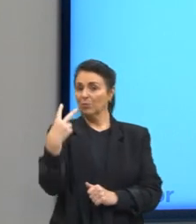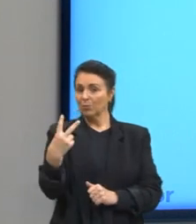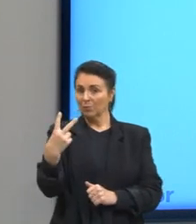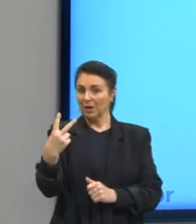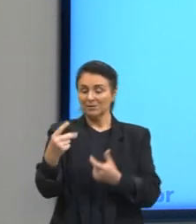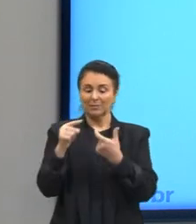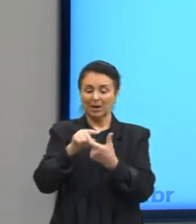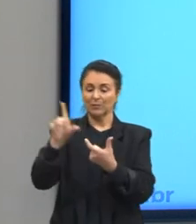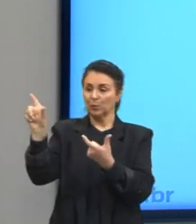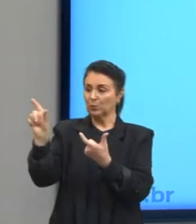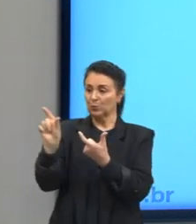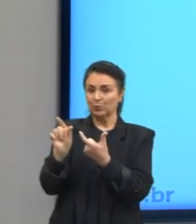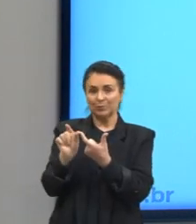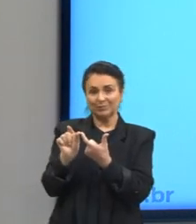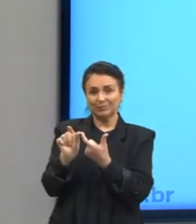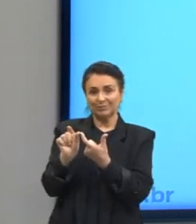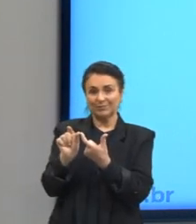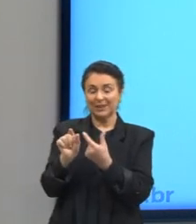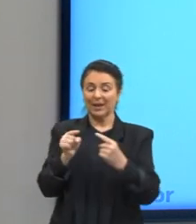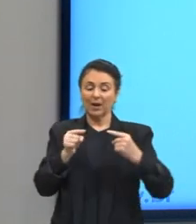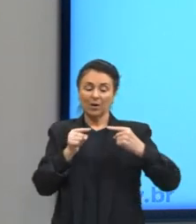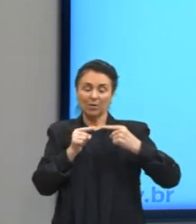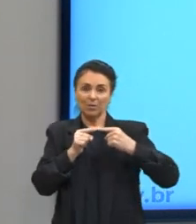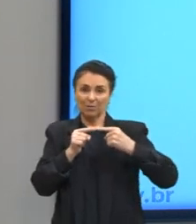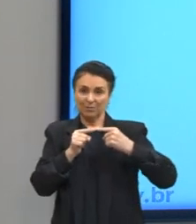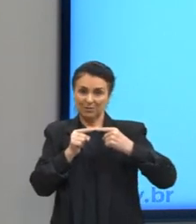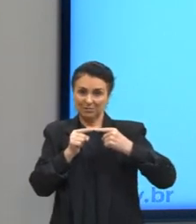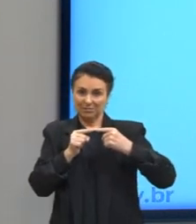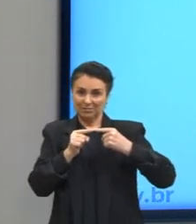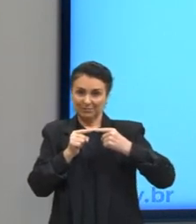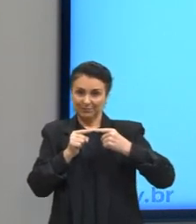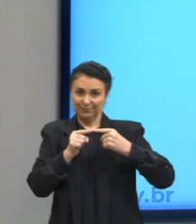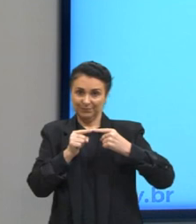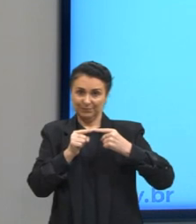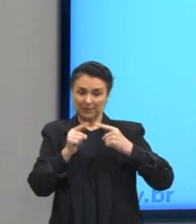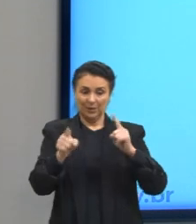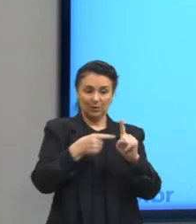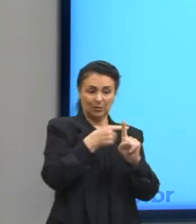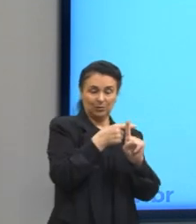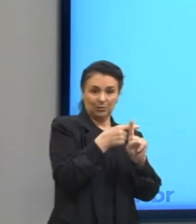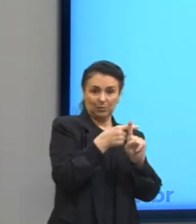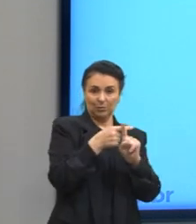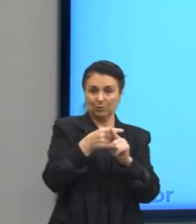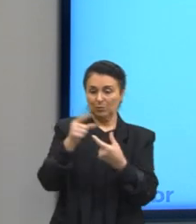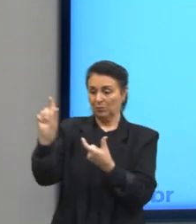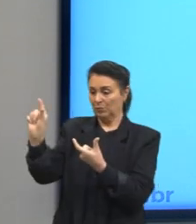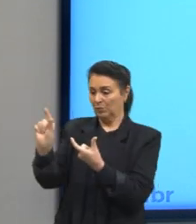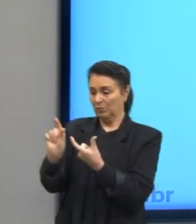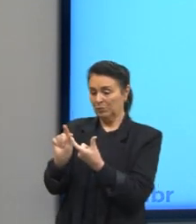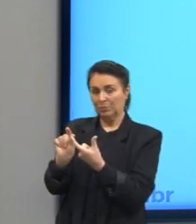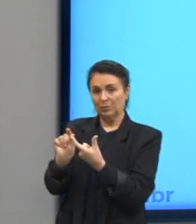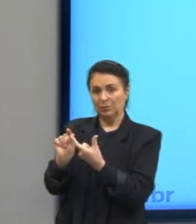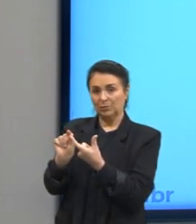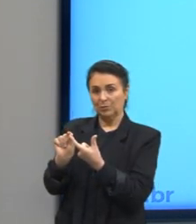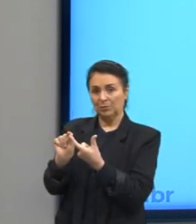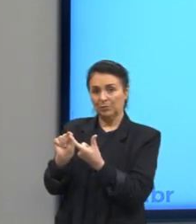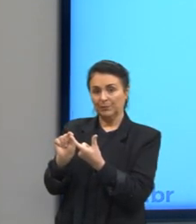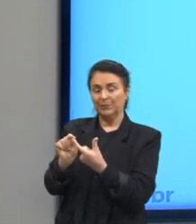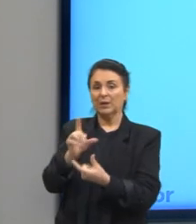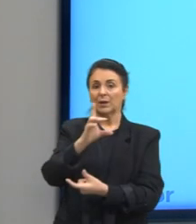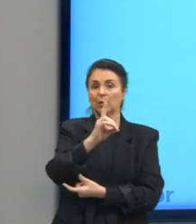tá nós temos a combinação ou melhor a soma contração do de